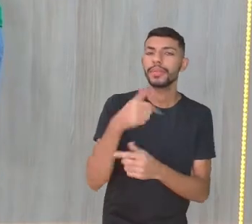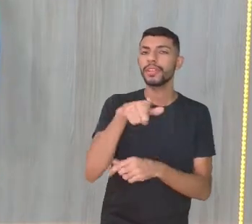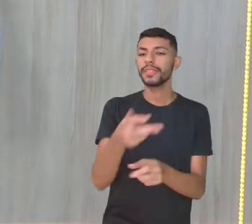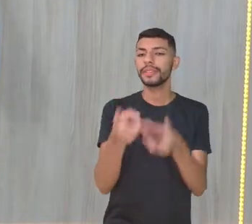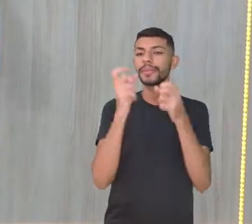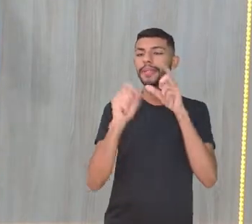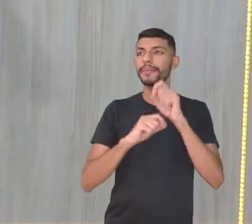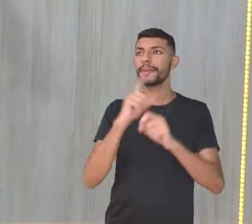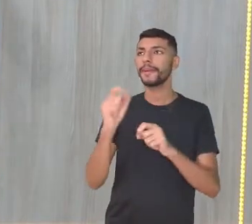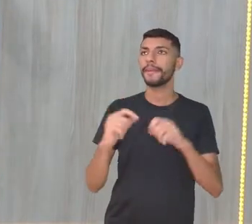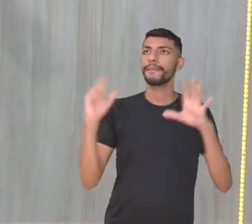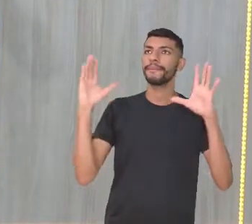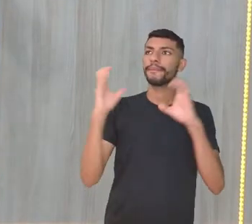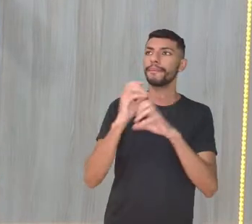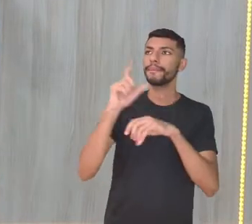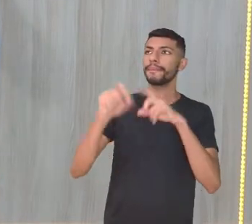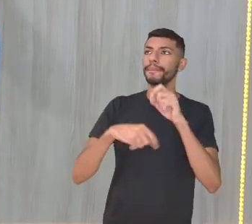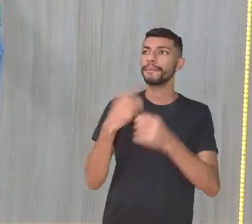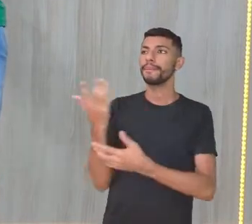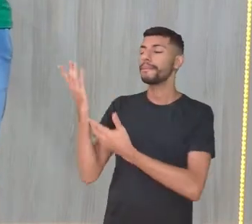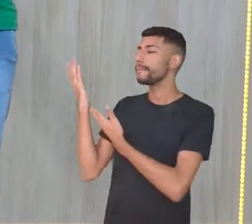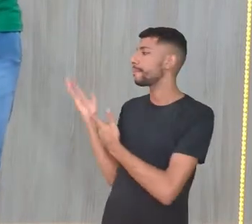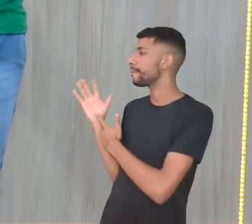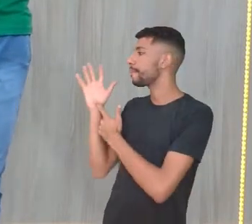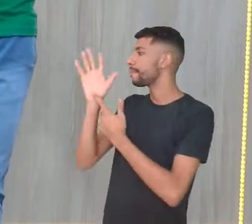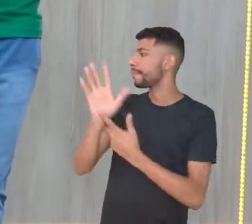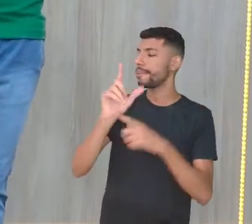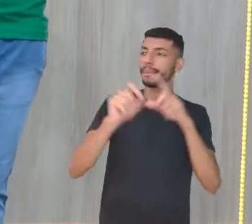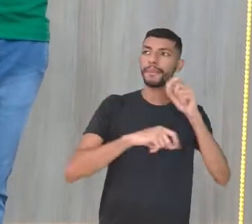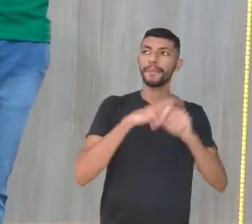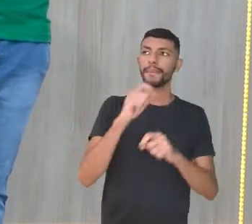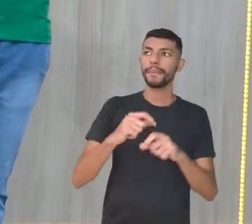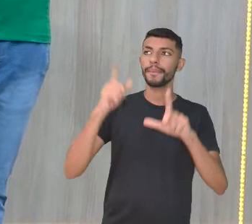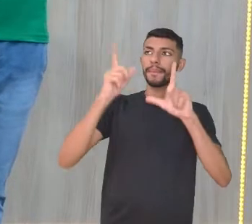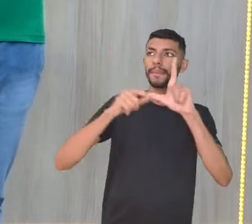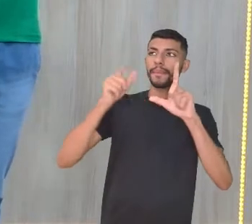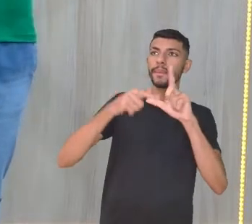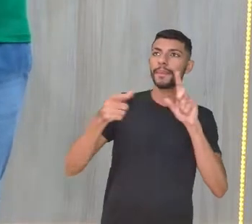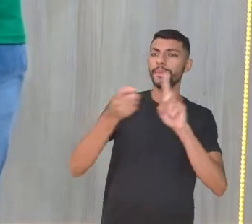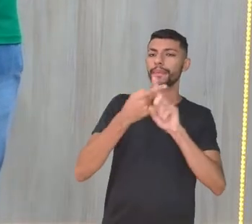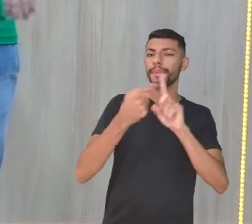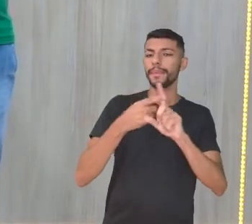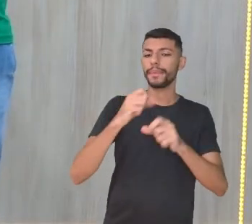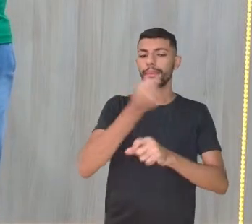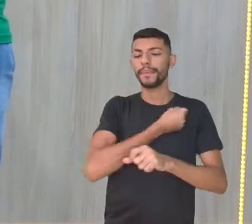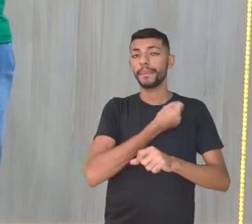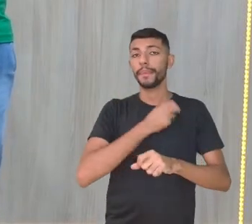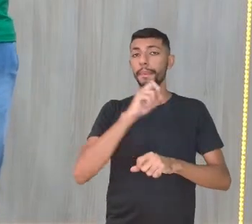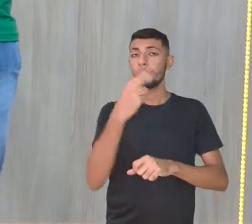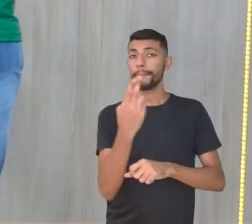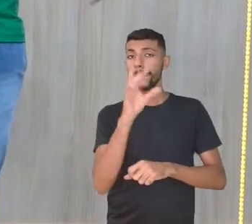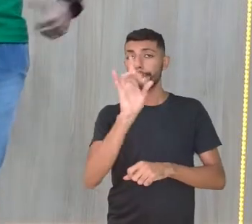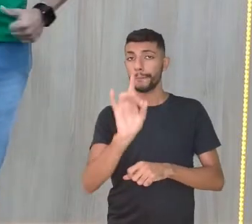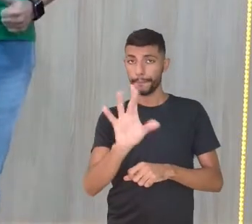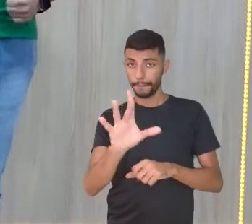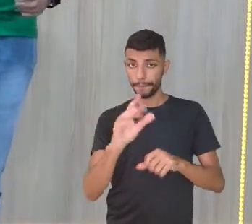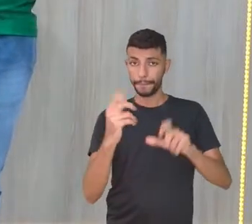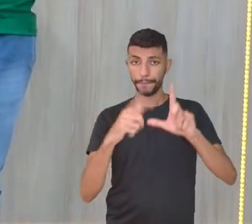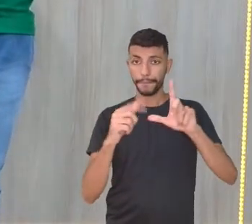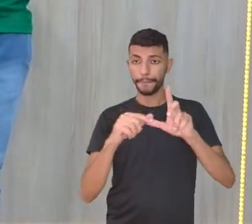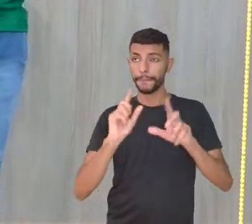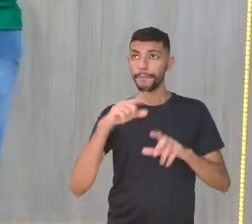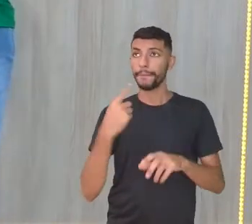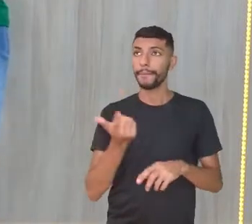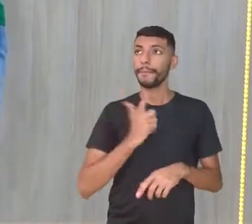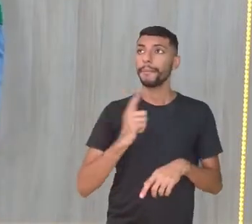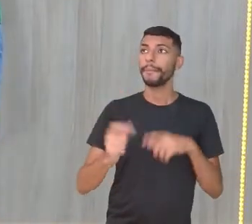uma expressão em que aparece letras e números ou só letras, certo? A gente